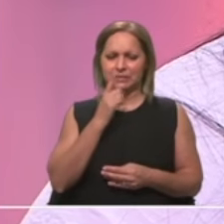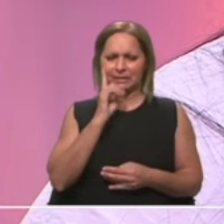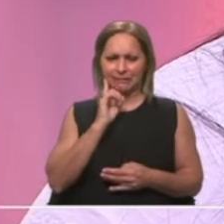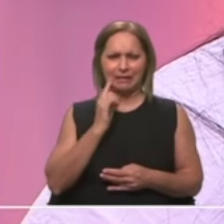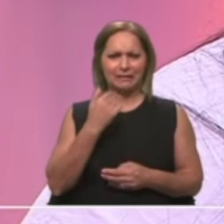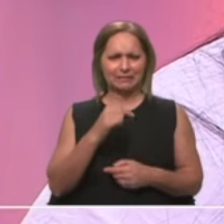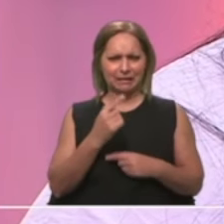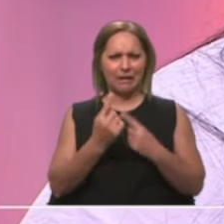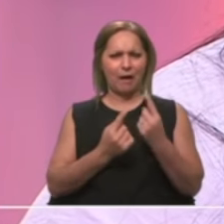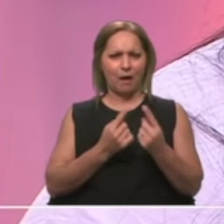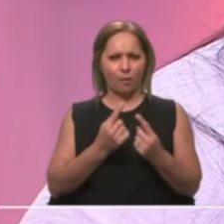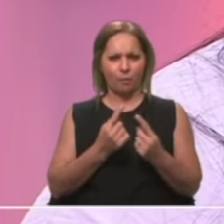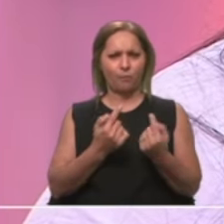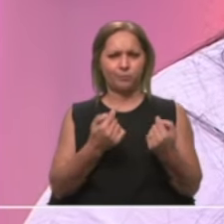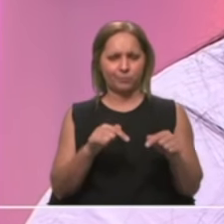alguma coisa.